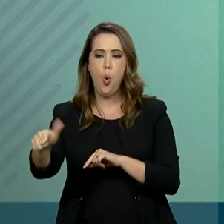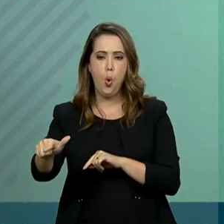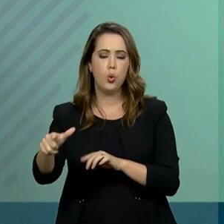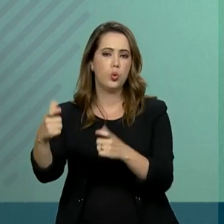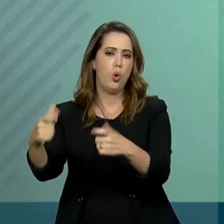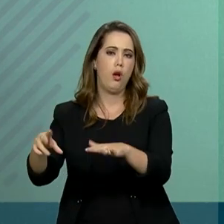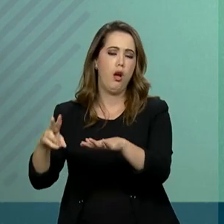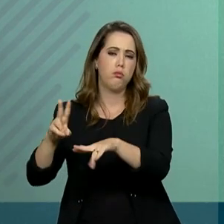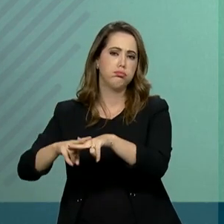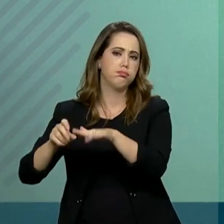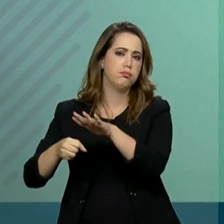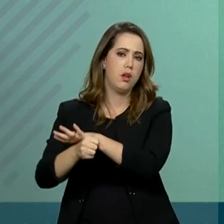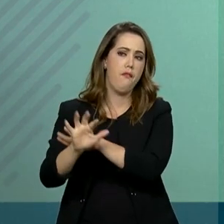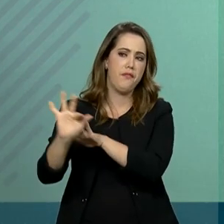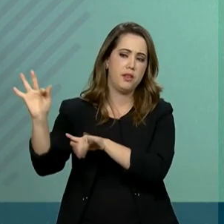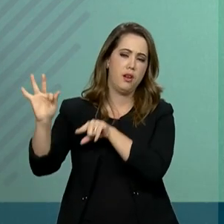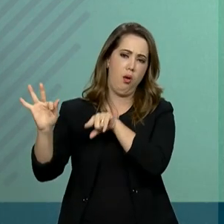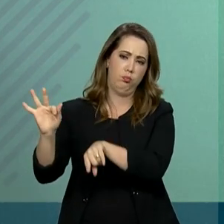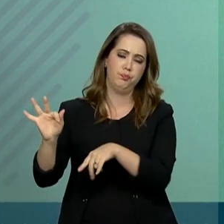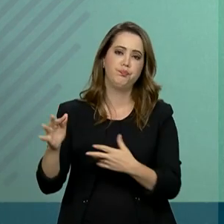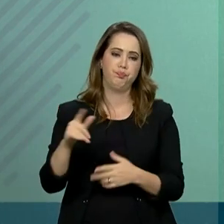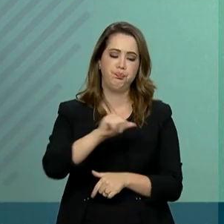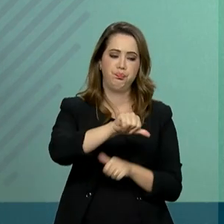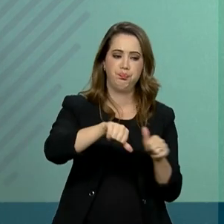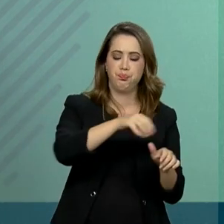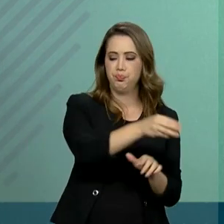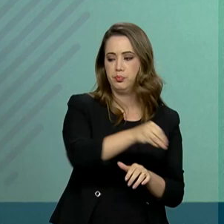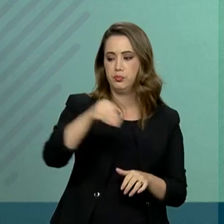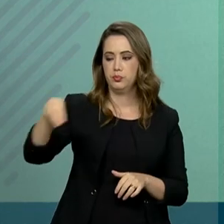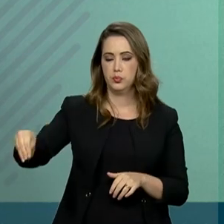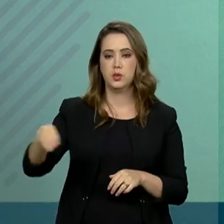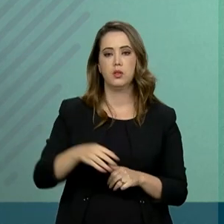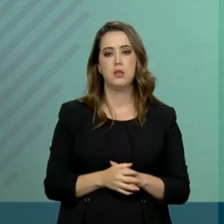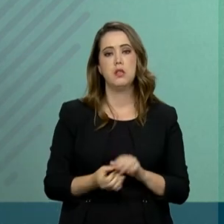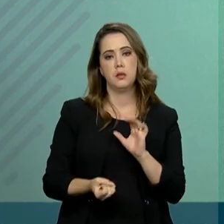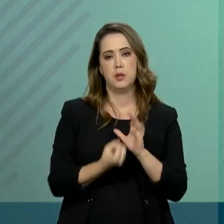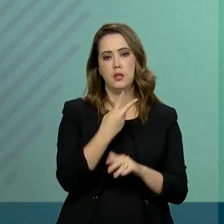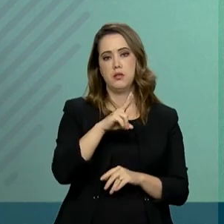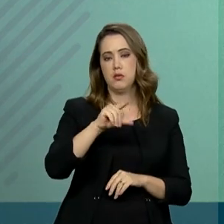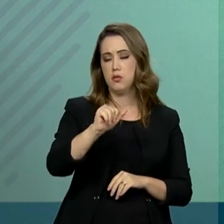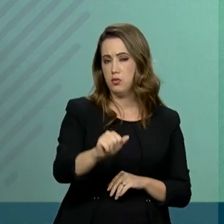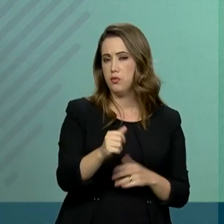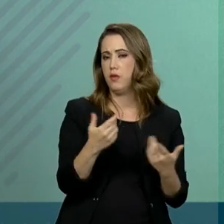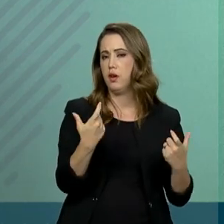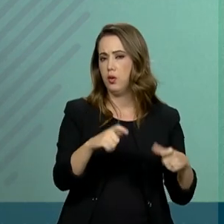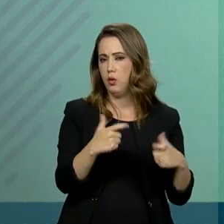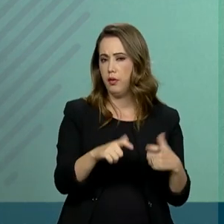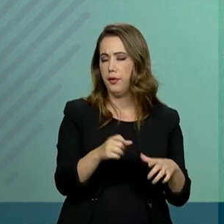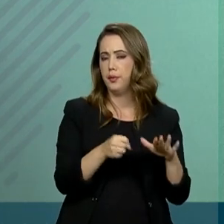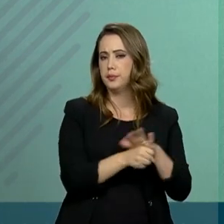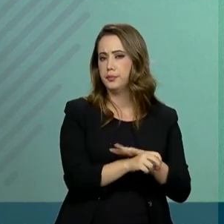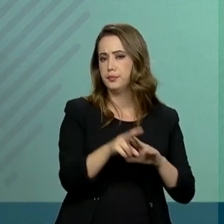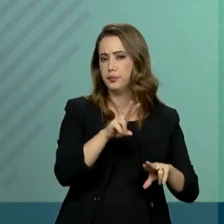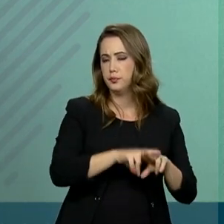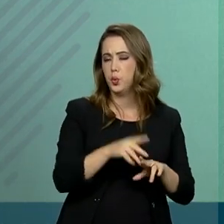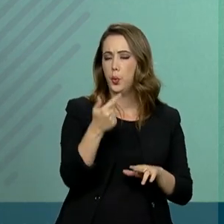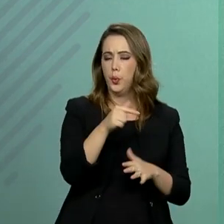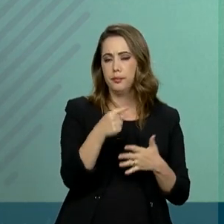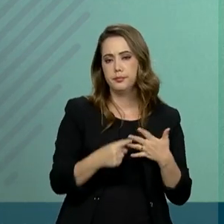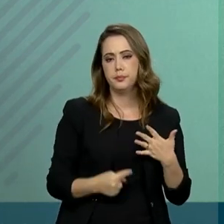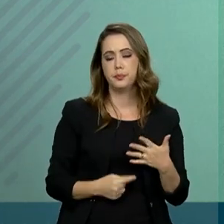ea geração de vagas em unidades prisionais entre outras com essas ações